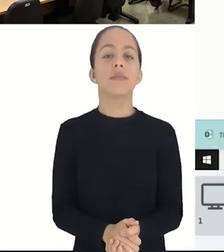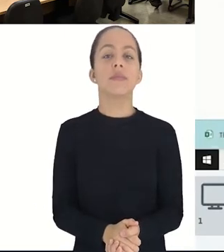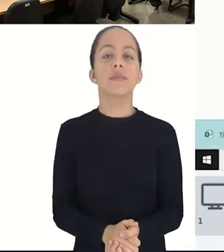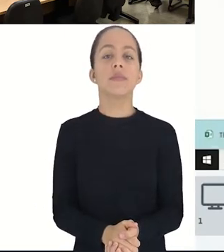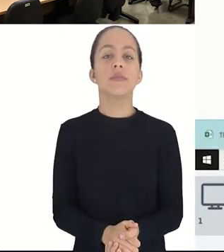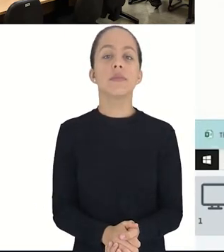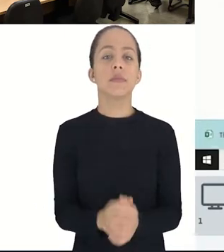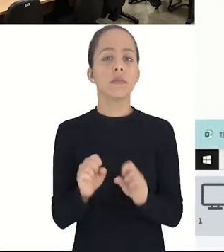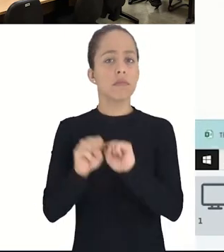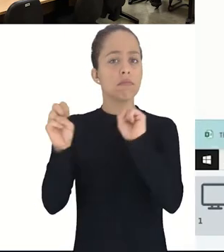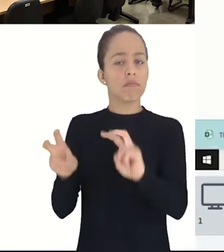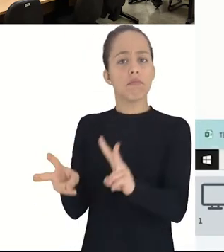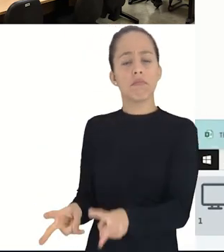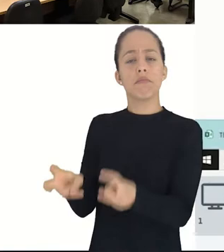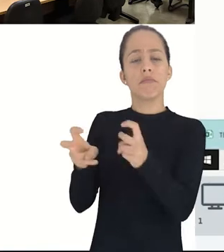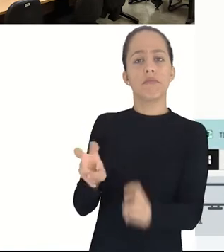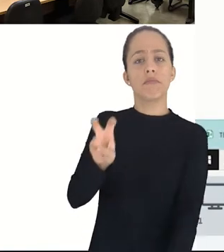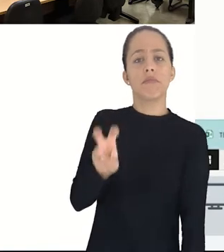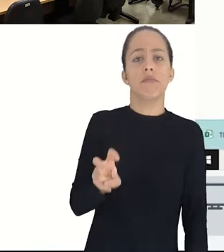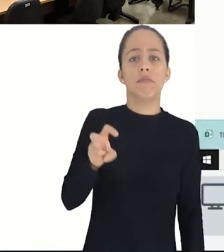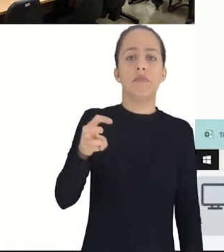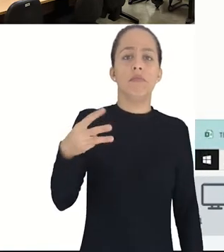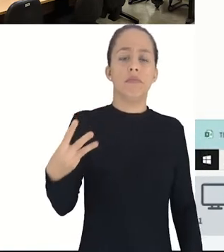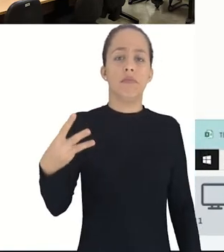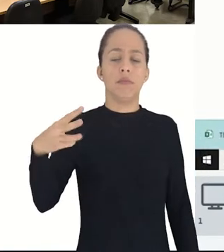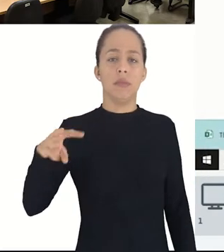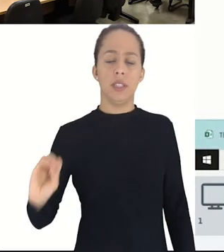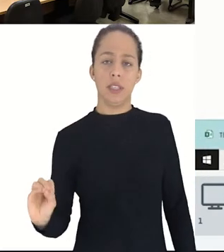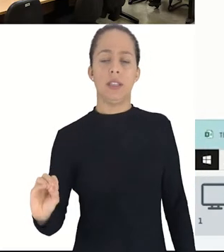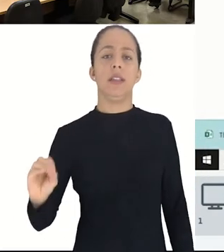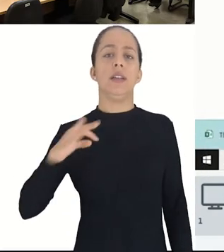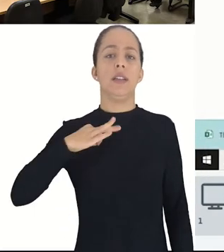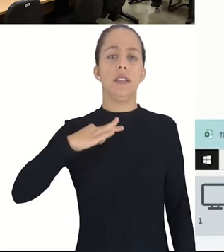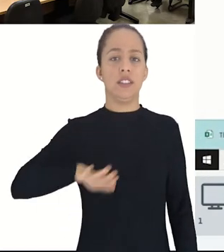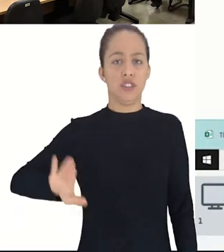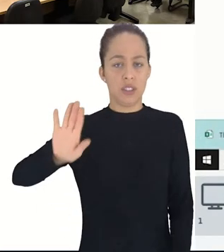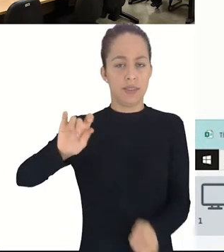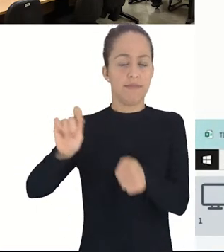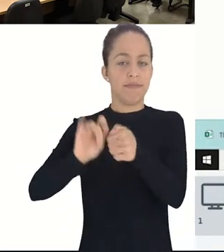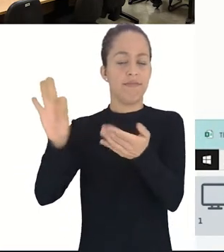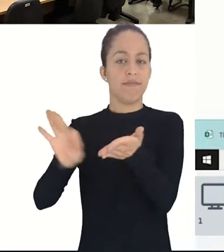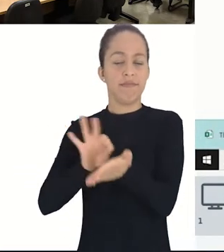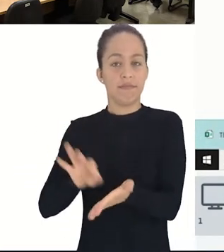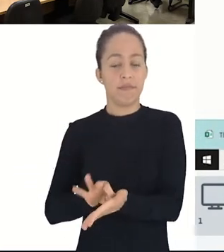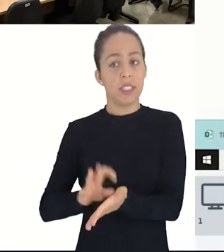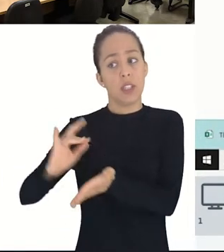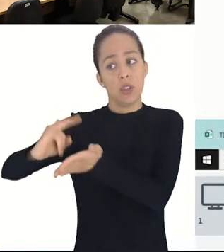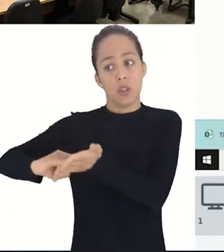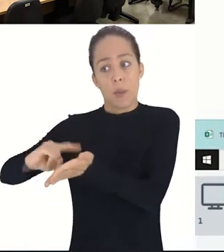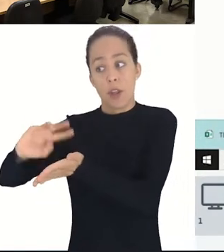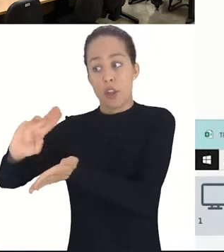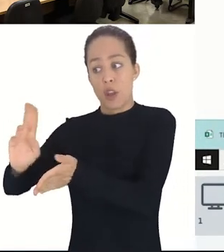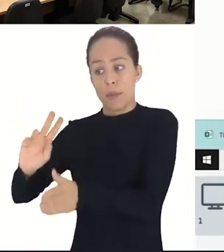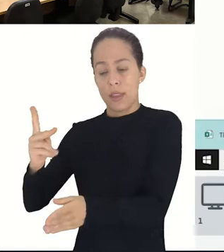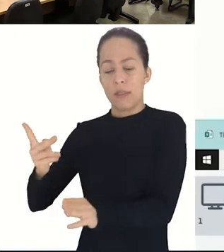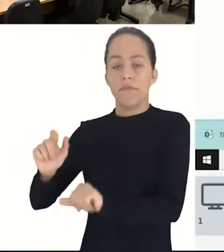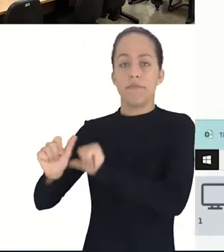O sistema já reconheceu todos os 531 candidatos. O nome do arquivo já foi